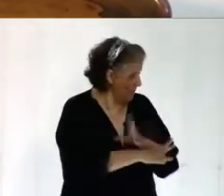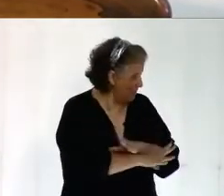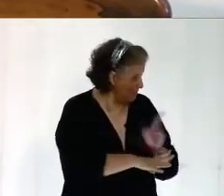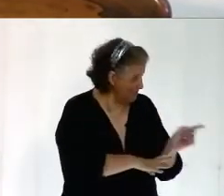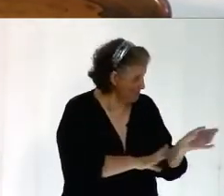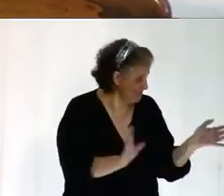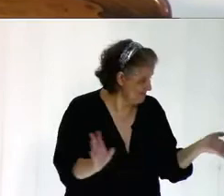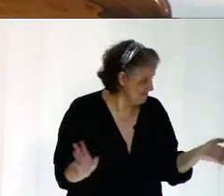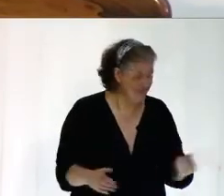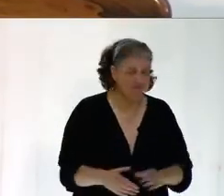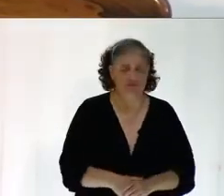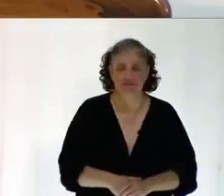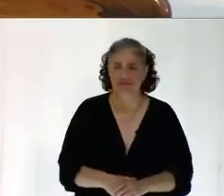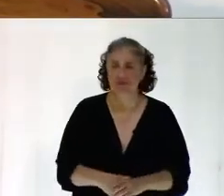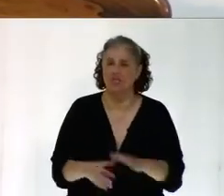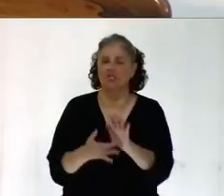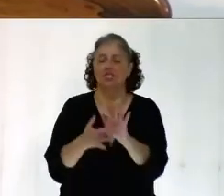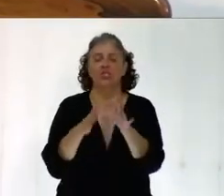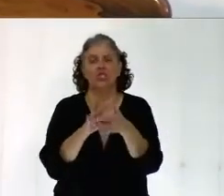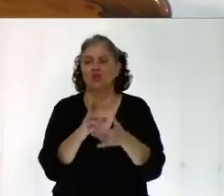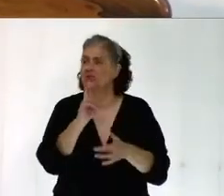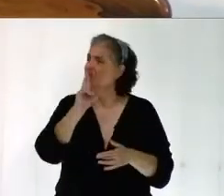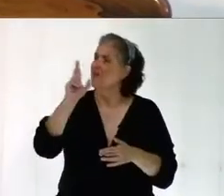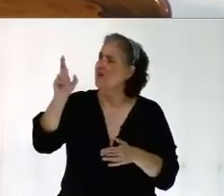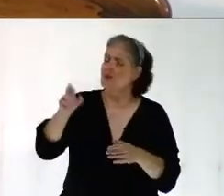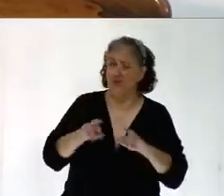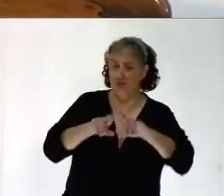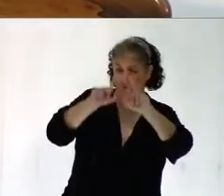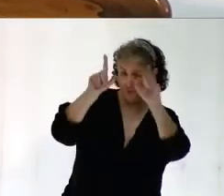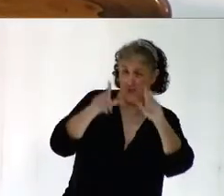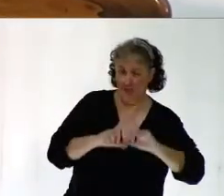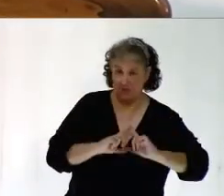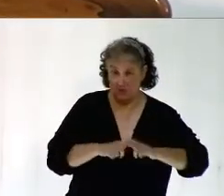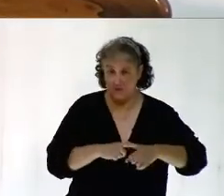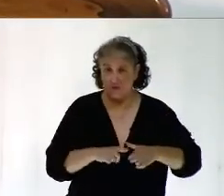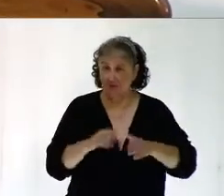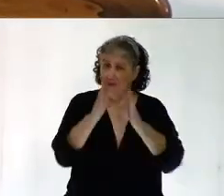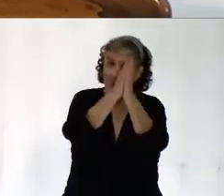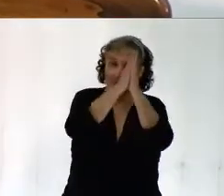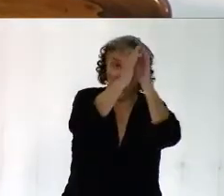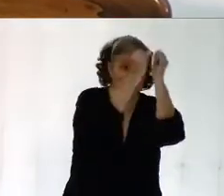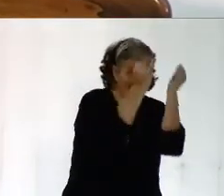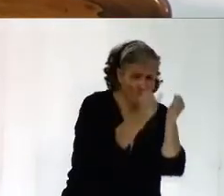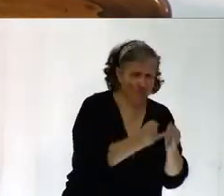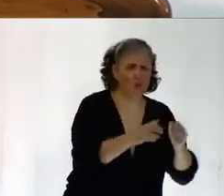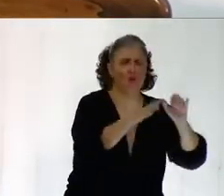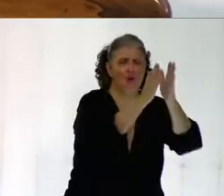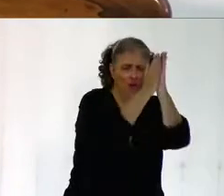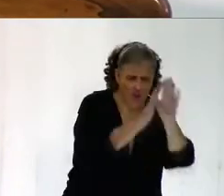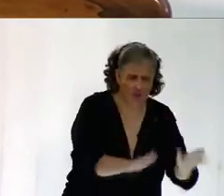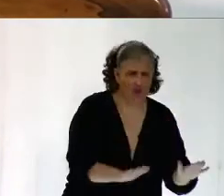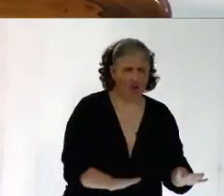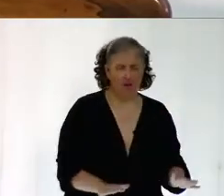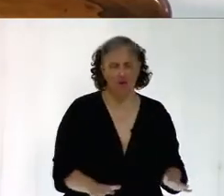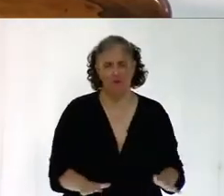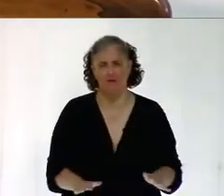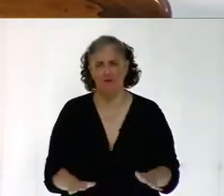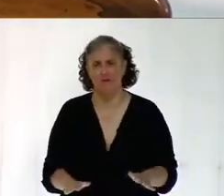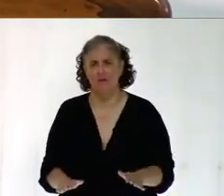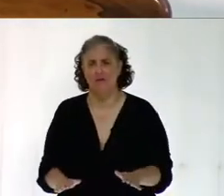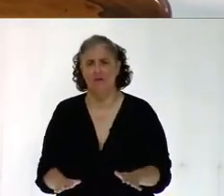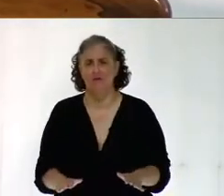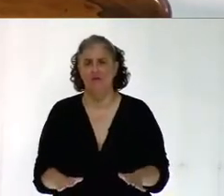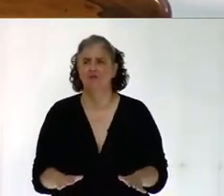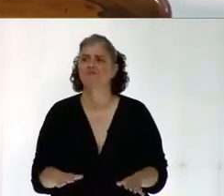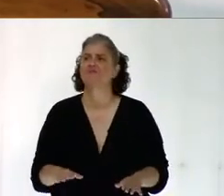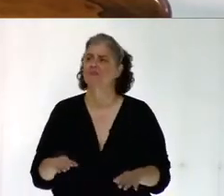jesus diferentemente de israel que adorou outros deuses lembra do deus que te tirou da terra